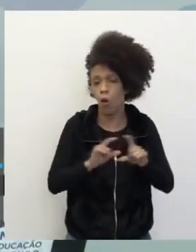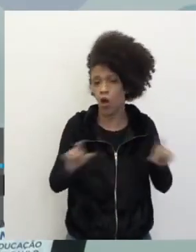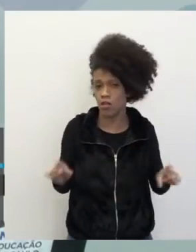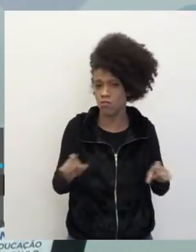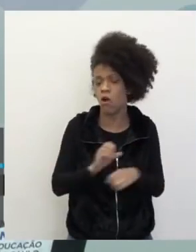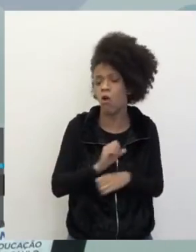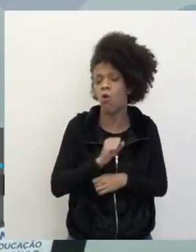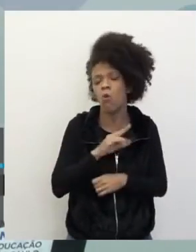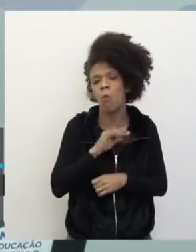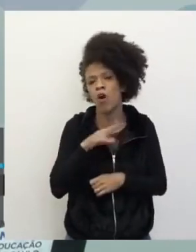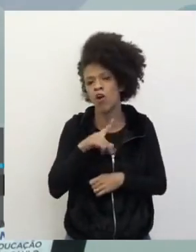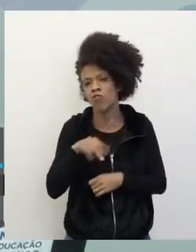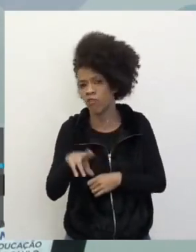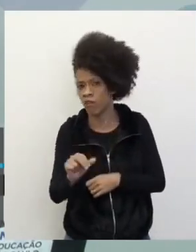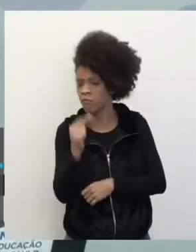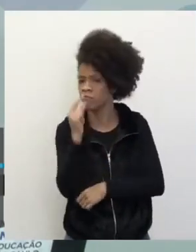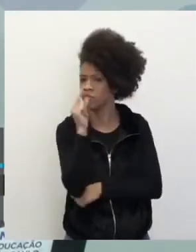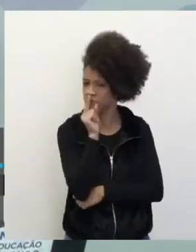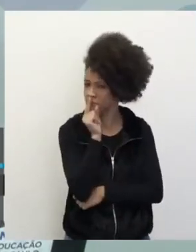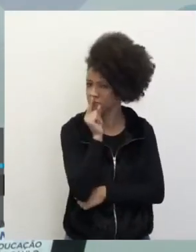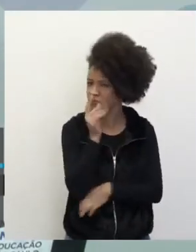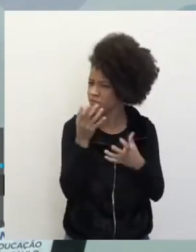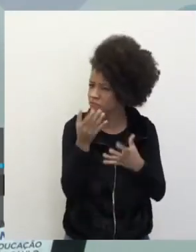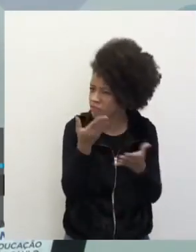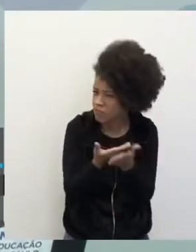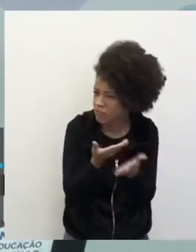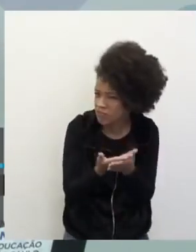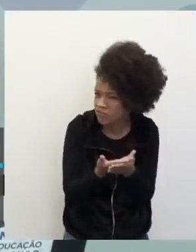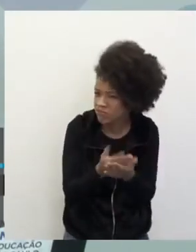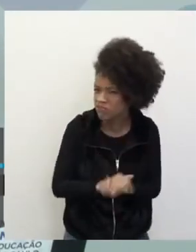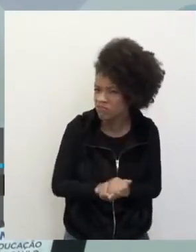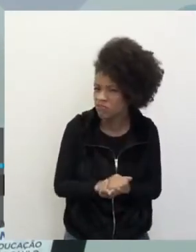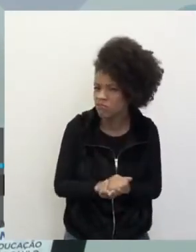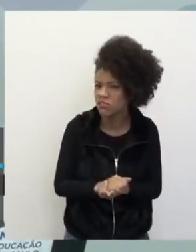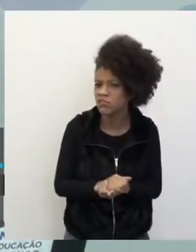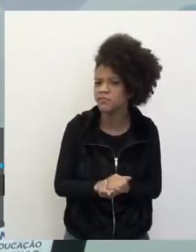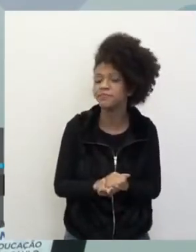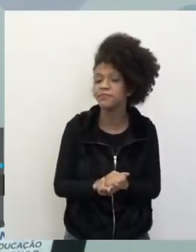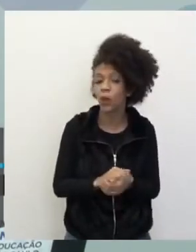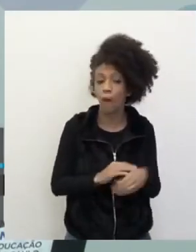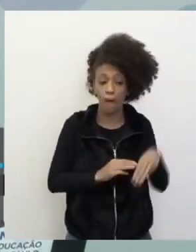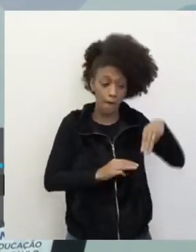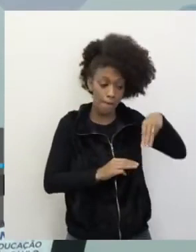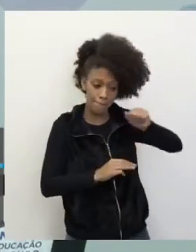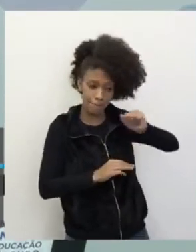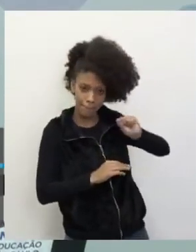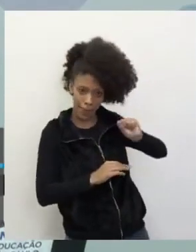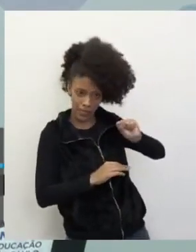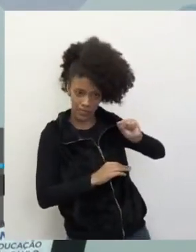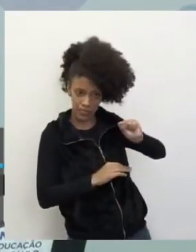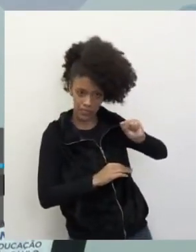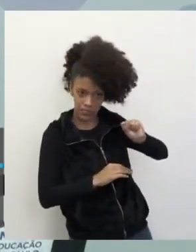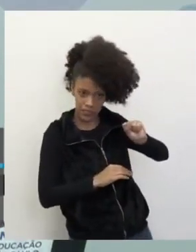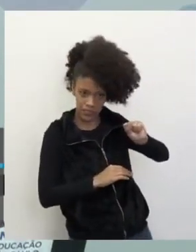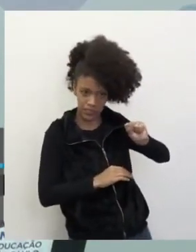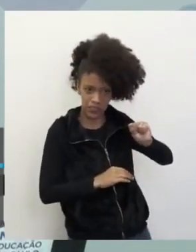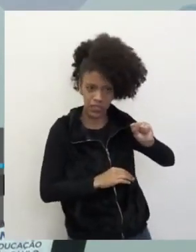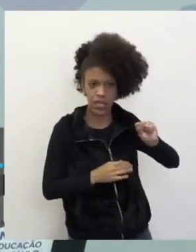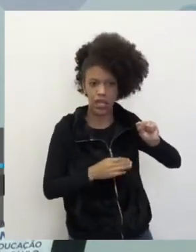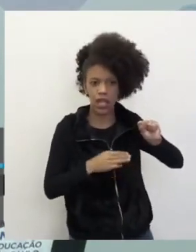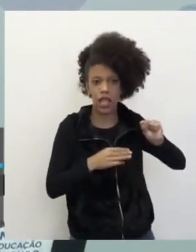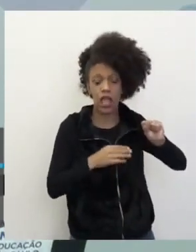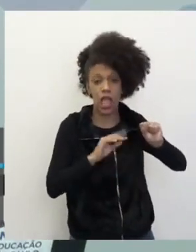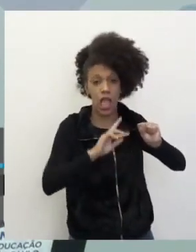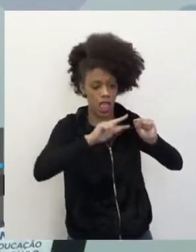subordinadas. A questão é, eu quis estudar o mas, que estava aqui eu tenho lá um mas